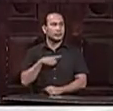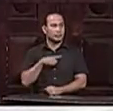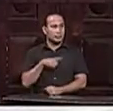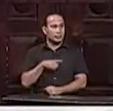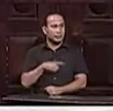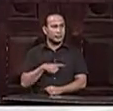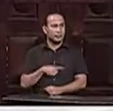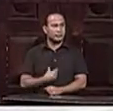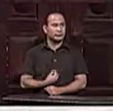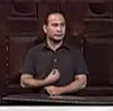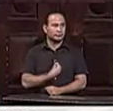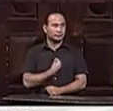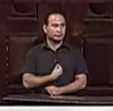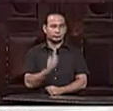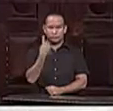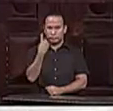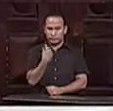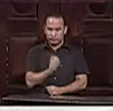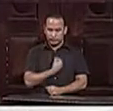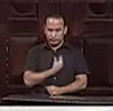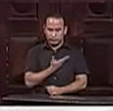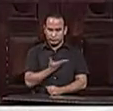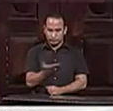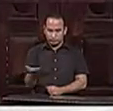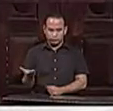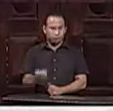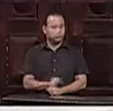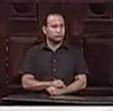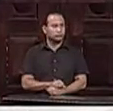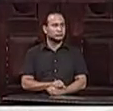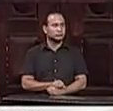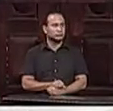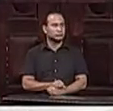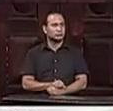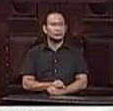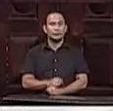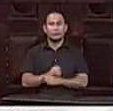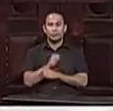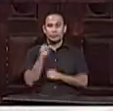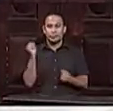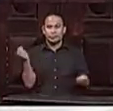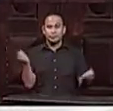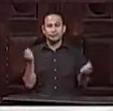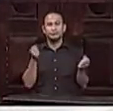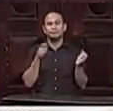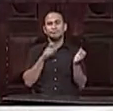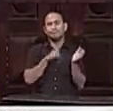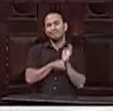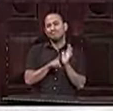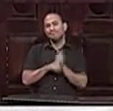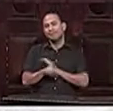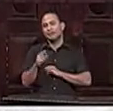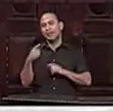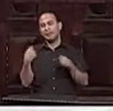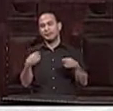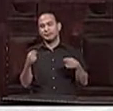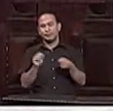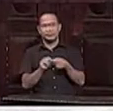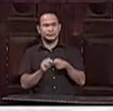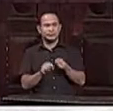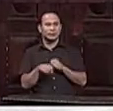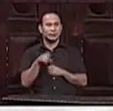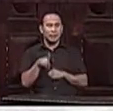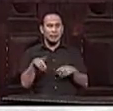senhor presidente, de uma representante da diretoria. E o grande questionamento que precisa ser feito